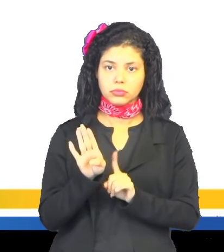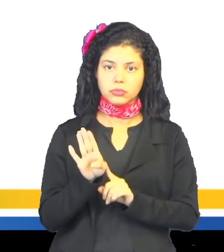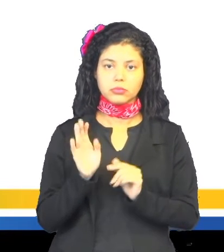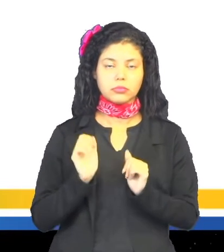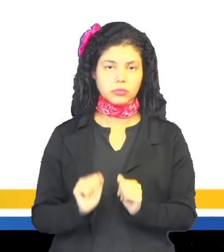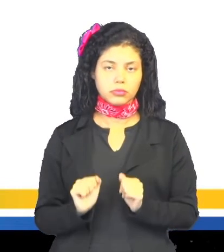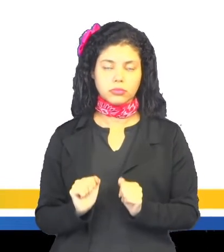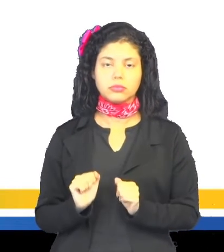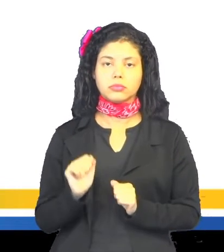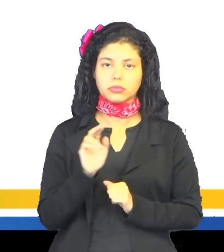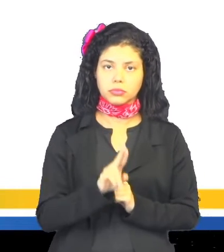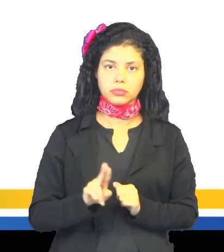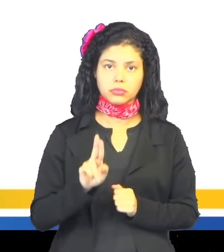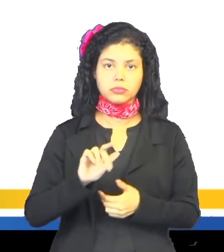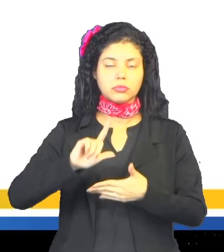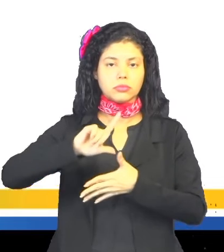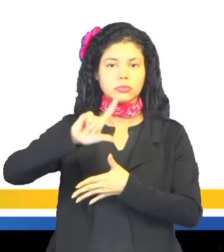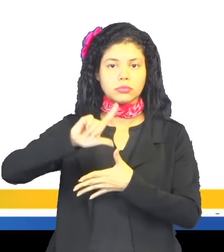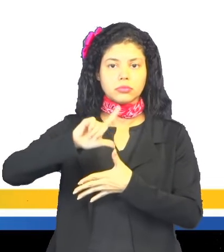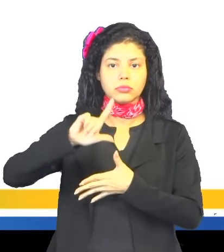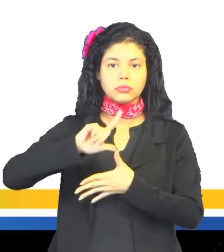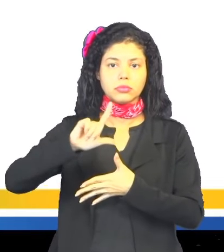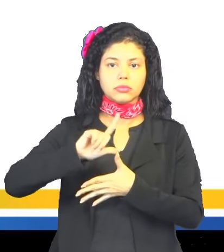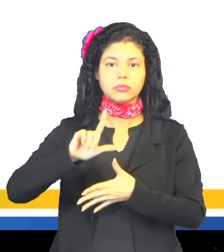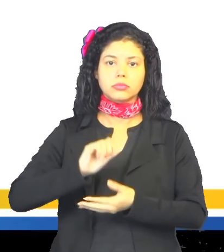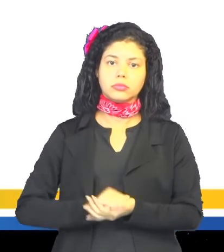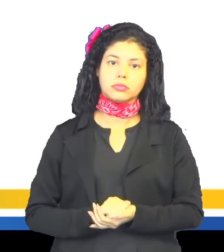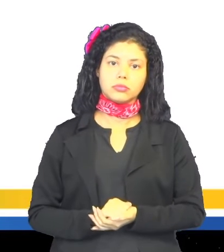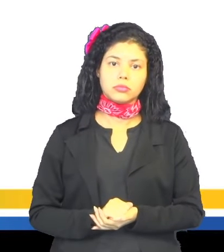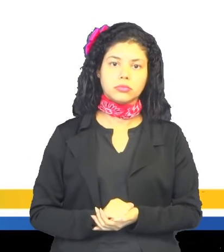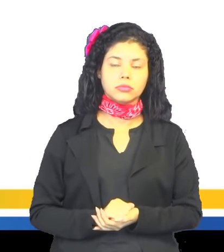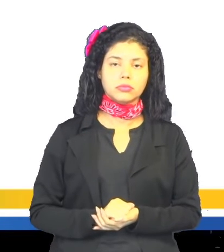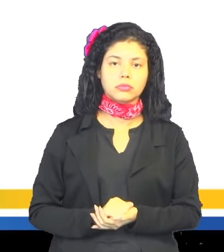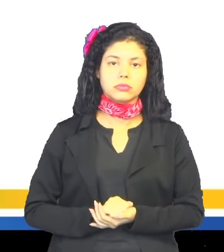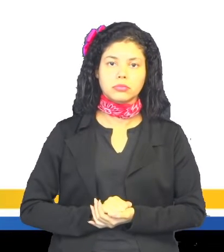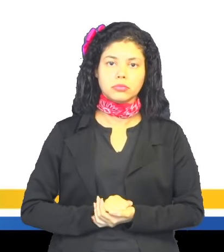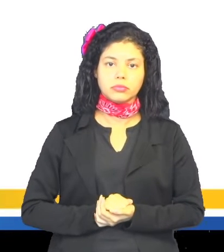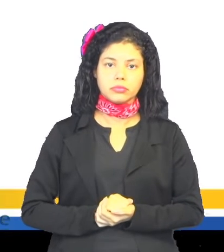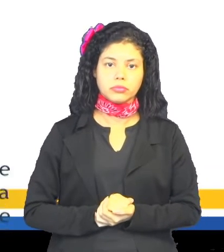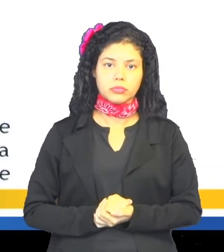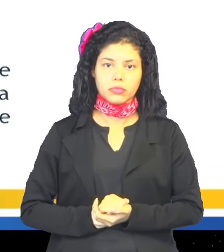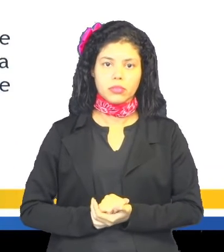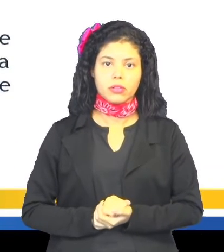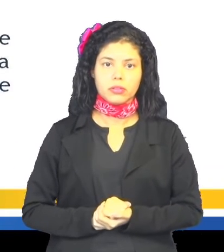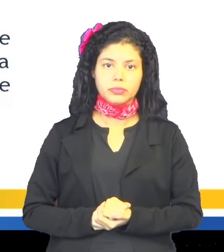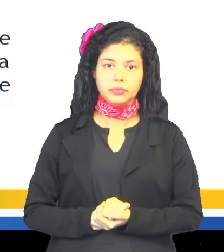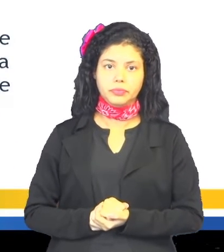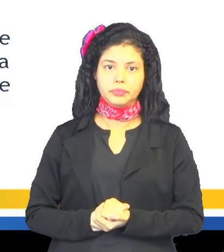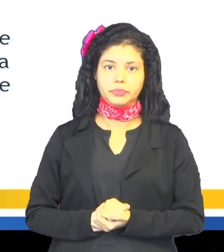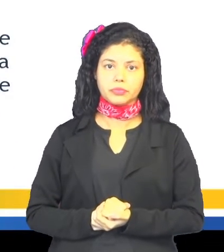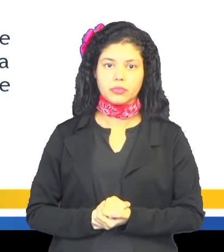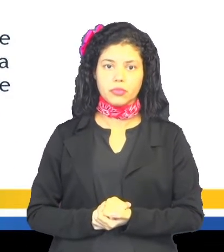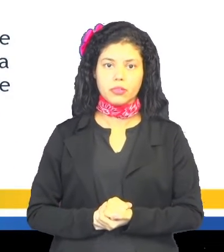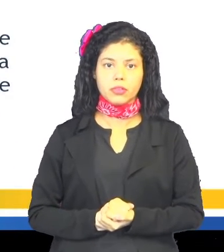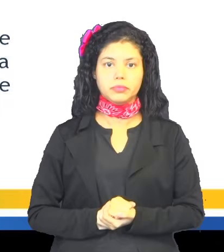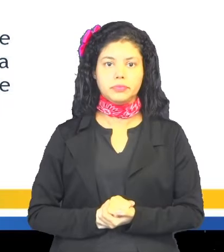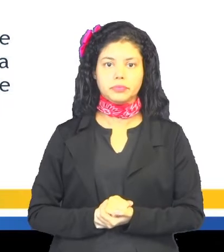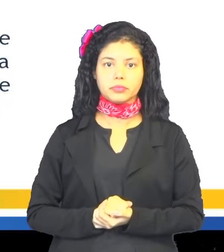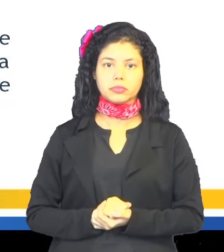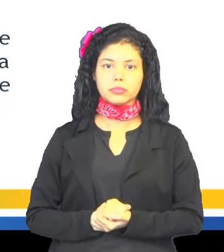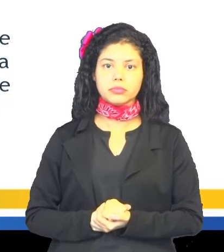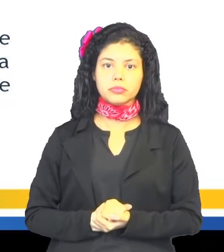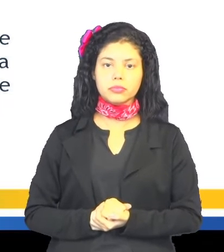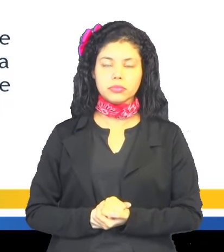na América Latina toda inclusive esse verem são de bem então para no seu barks tá bom